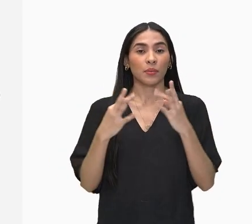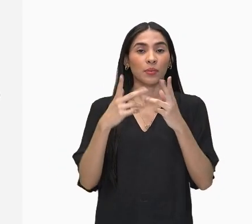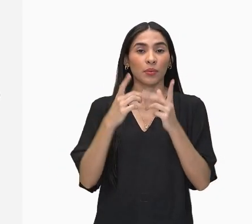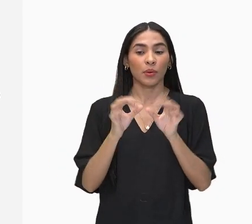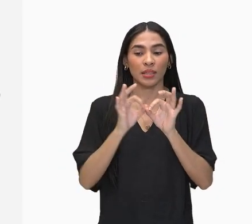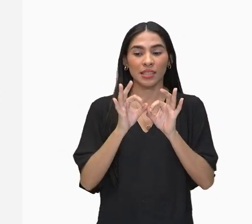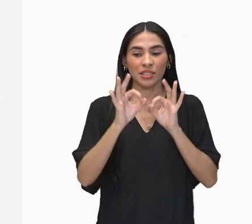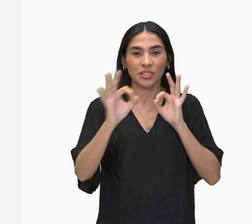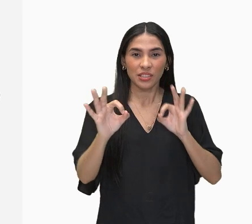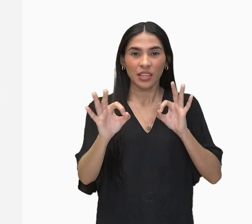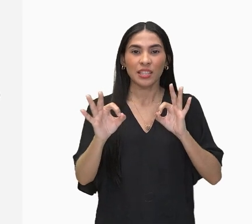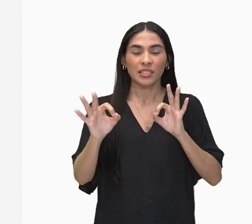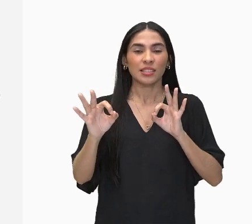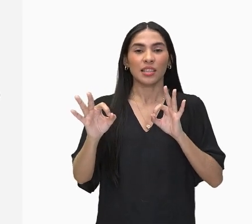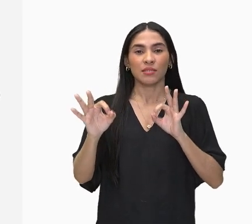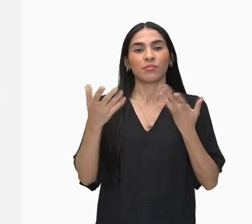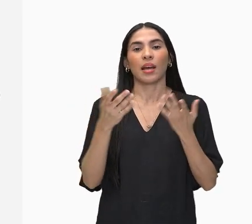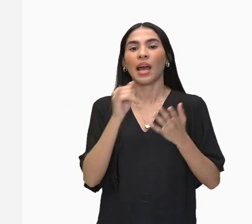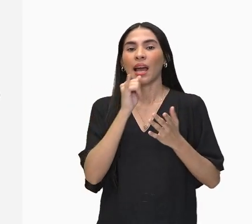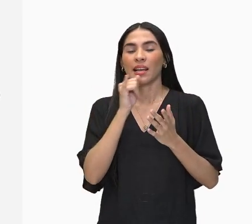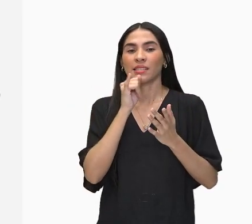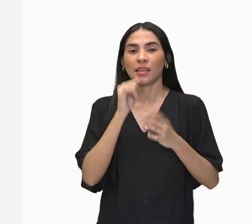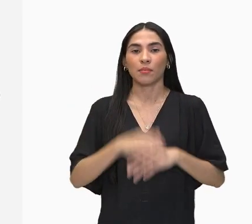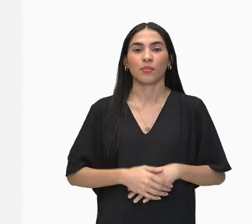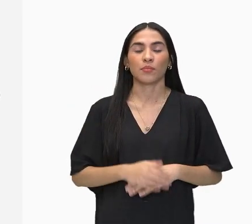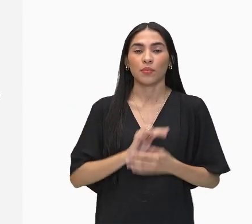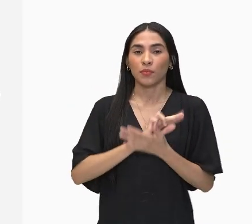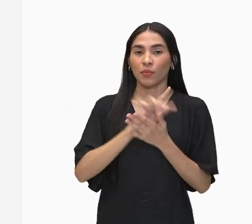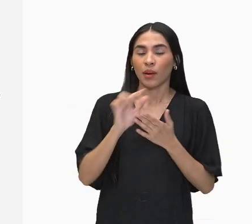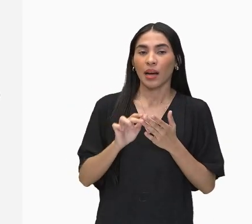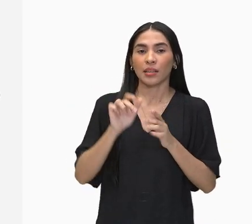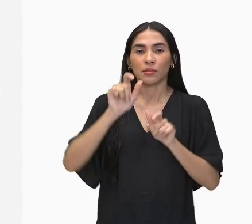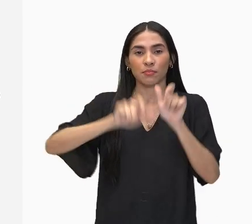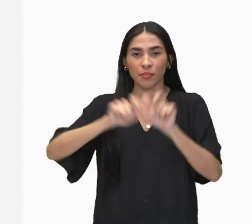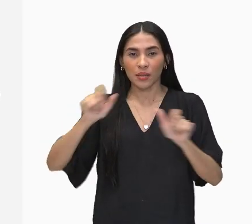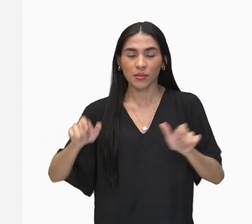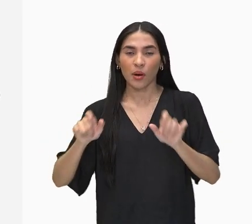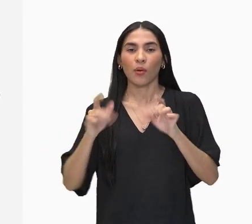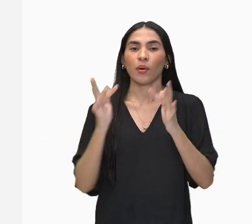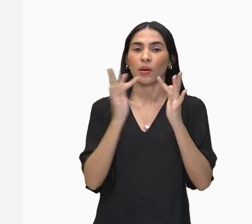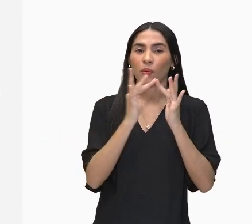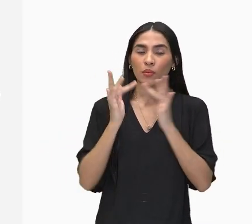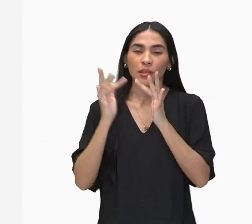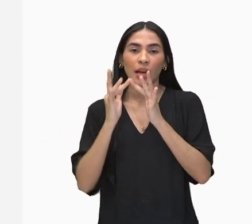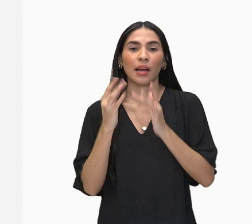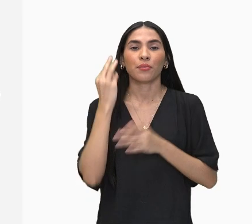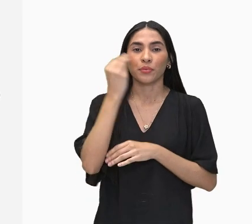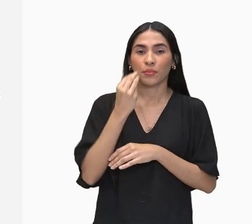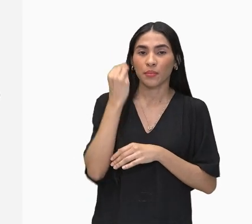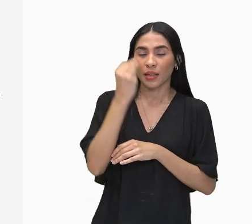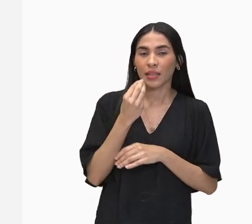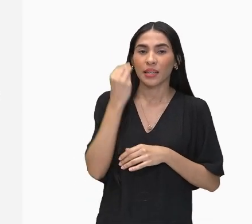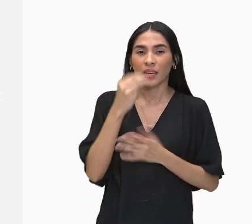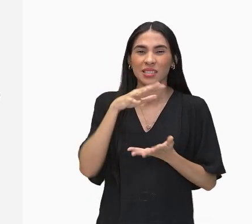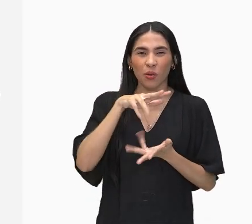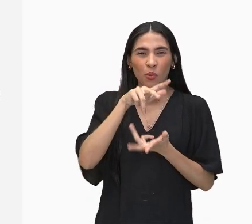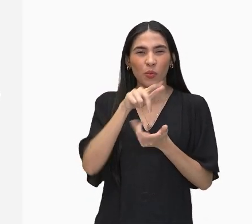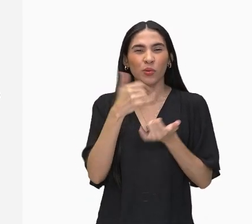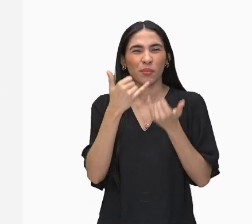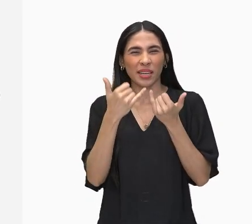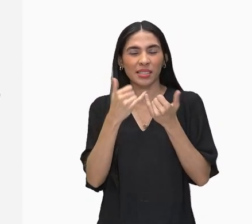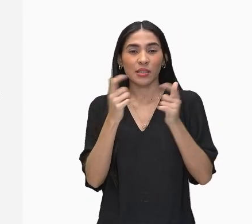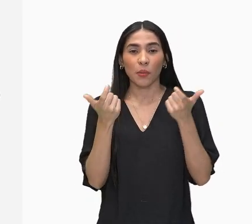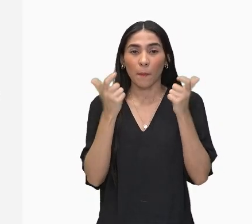distâncias físicas, o fluxo entre as pessoas, as comunicações, faz com que o mundo ele pareça